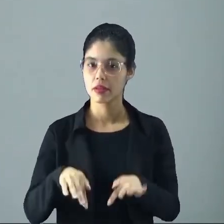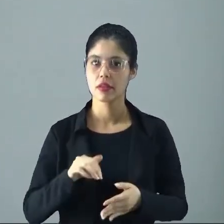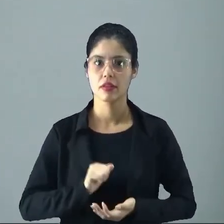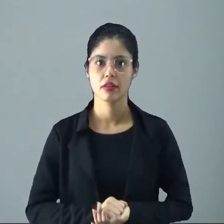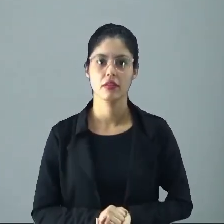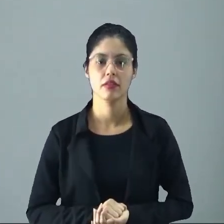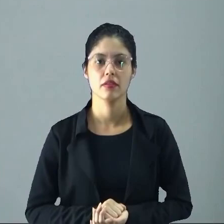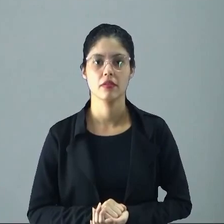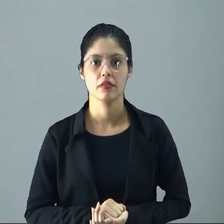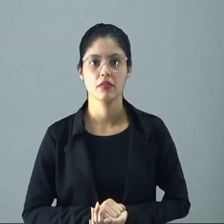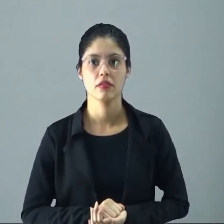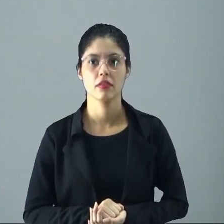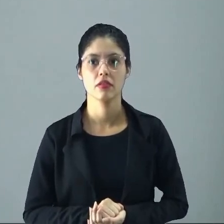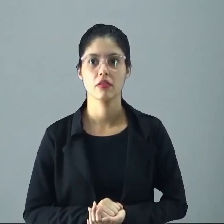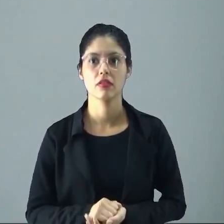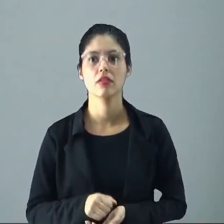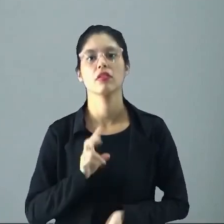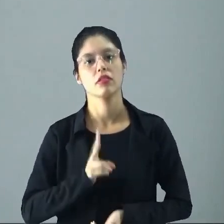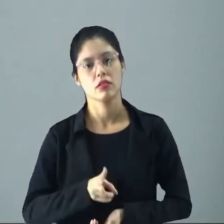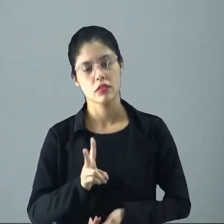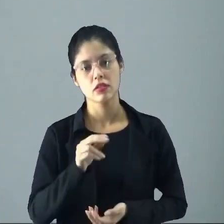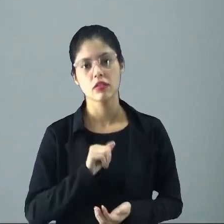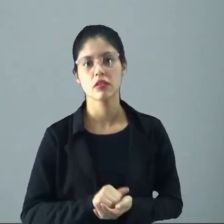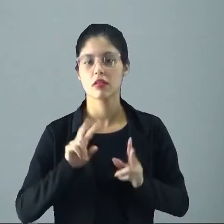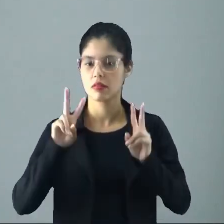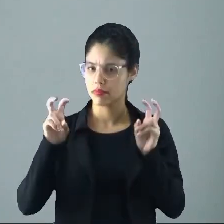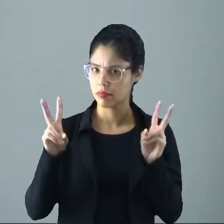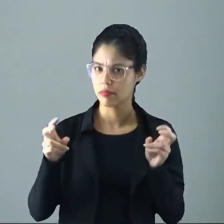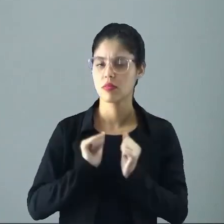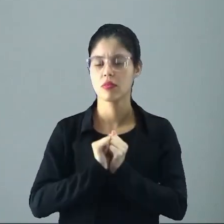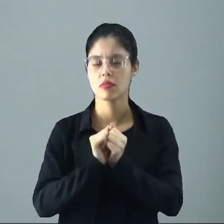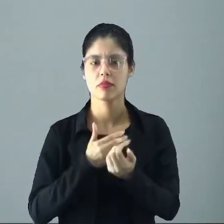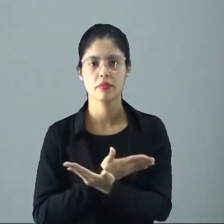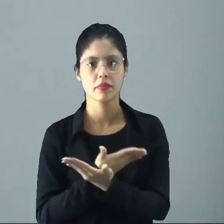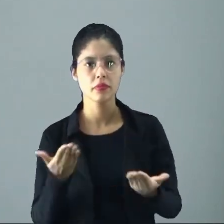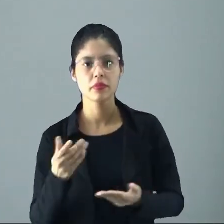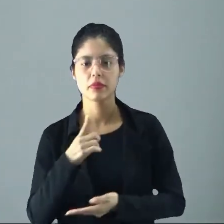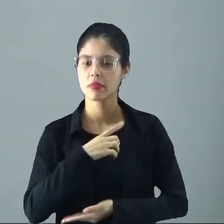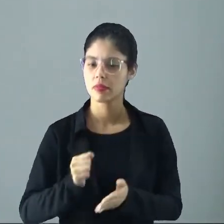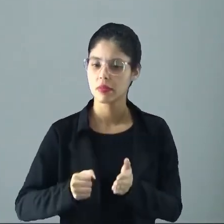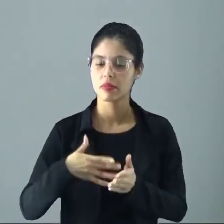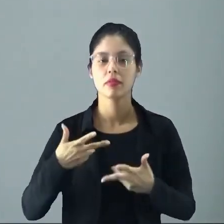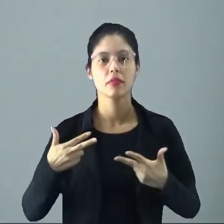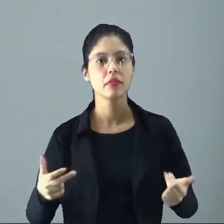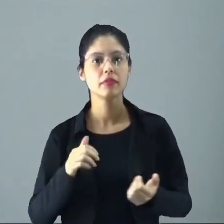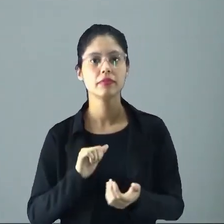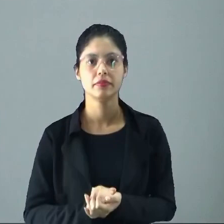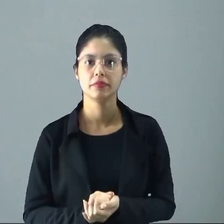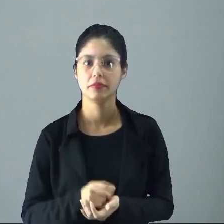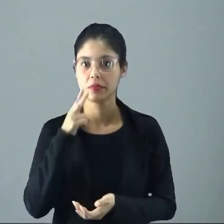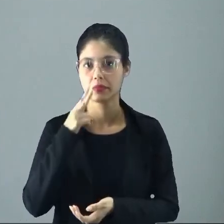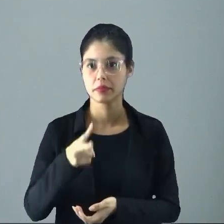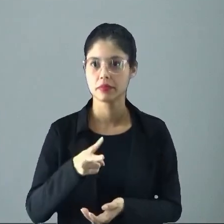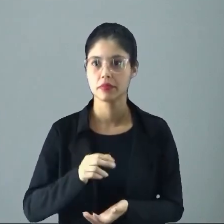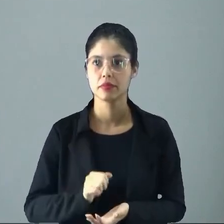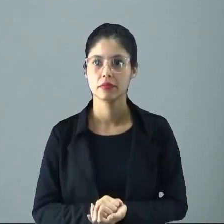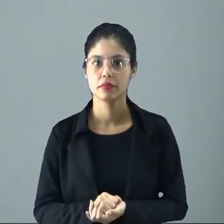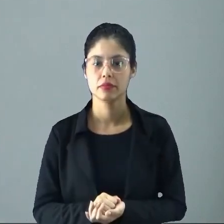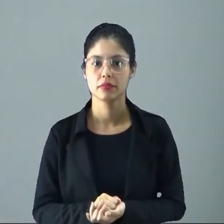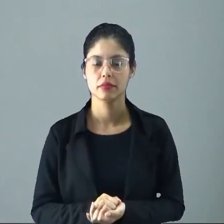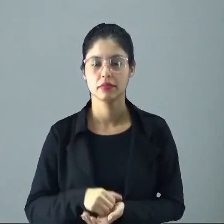final. Ainda vou continuar essa jornada com vocês. Ainda tem muita coisa pra gente ver, pra